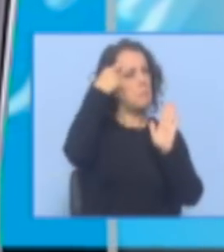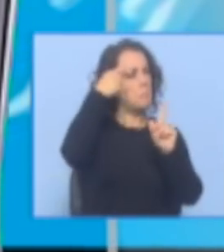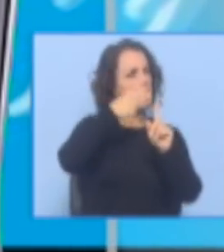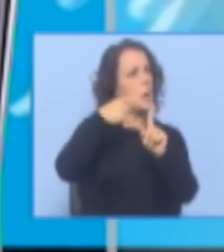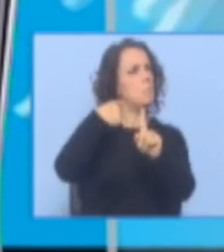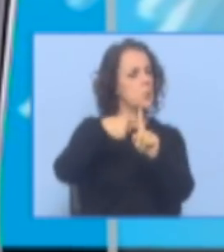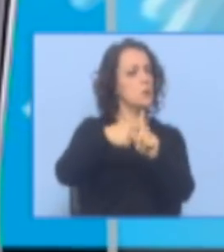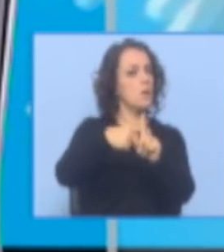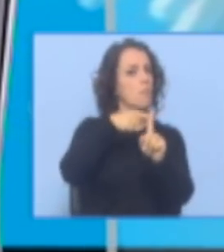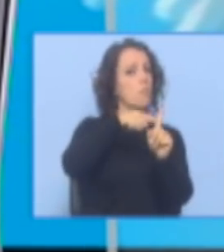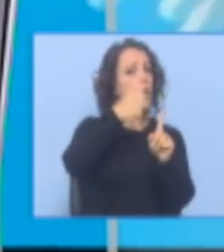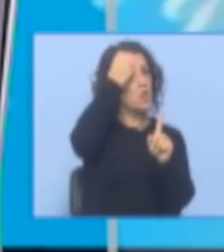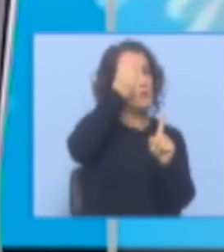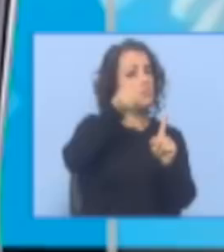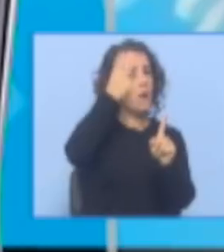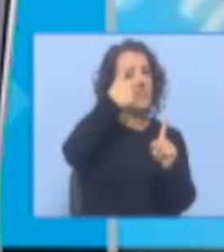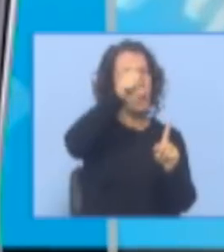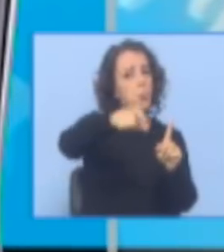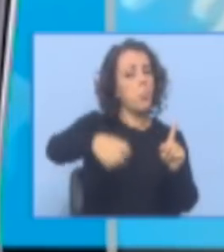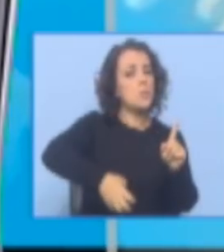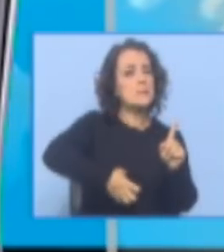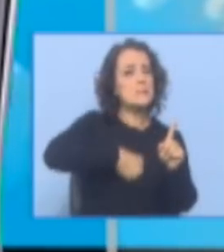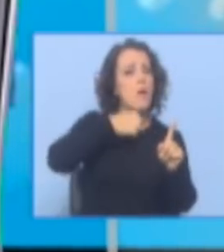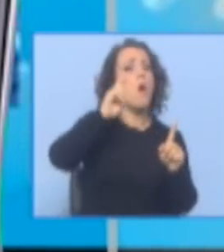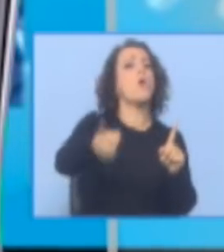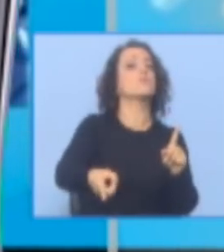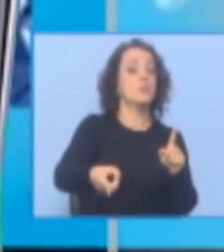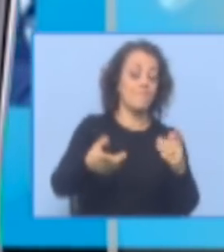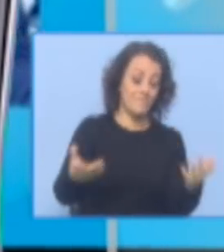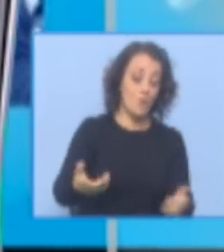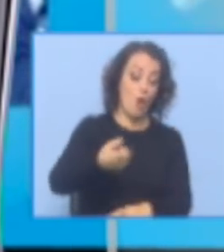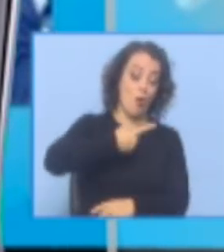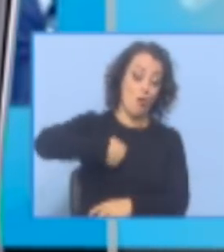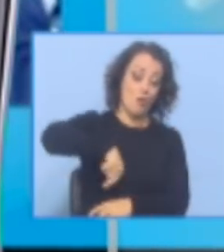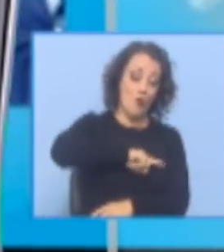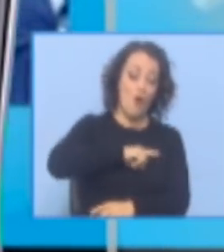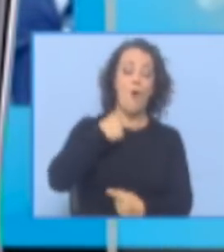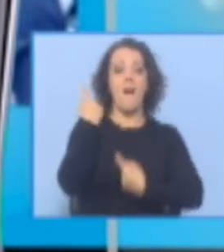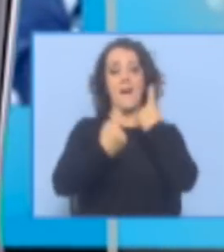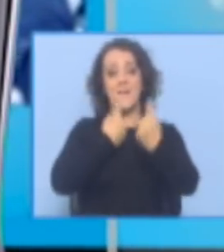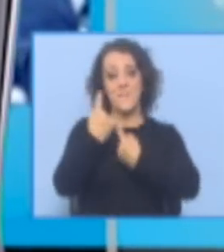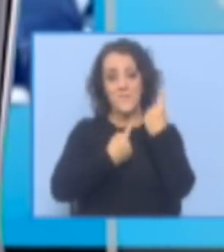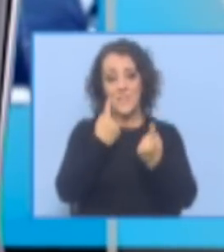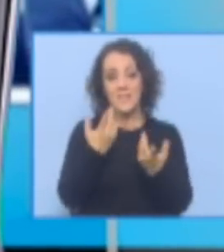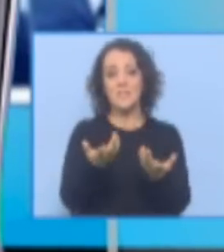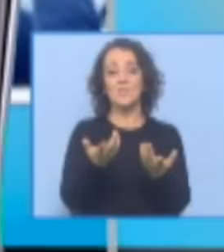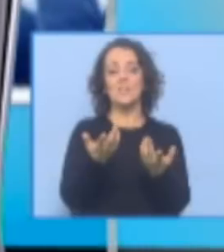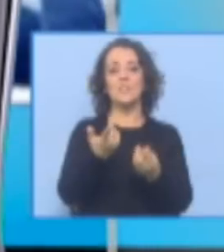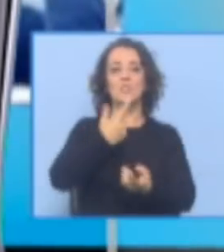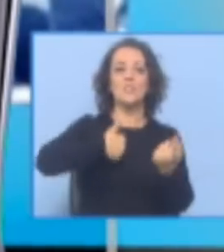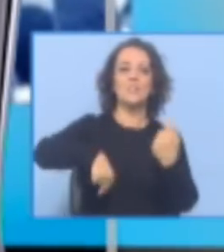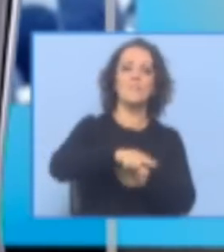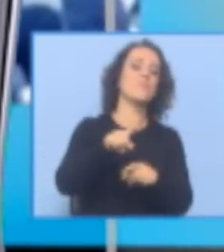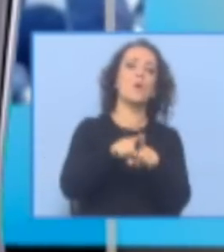o sentir da população. E muitas vezes nós vivemos, ou tendemos a viver num bocadinho